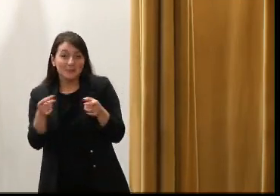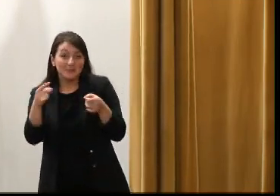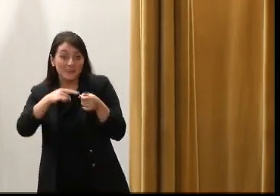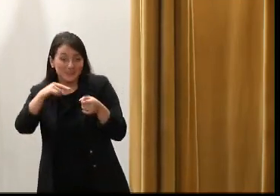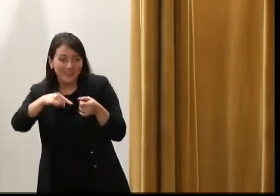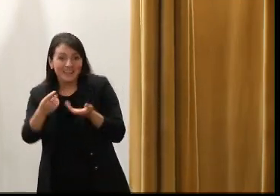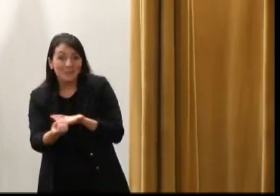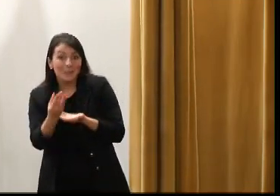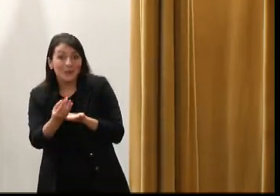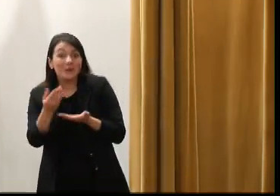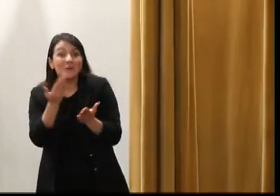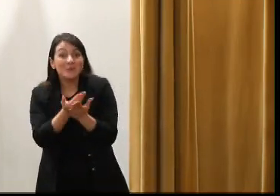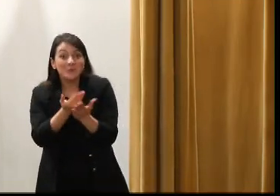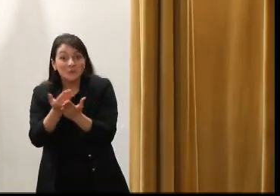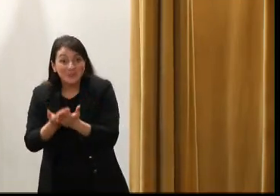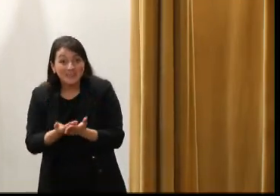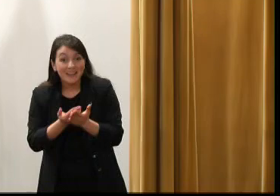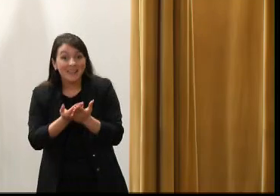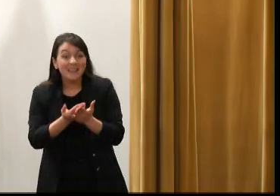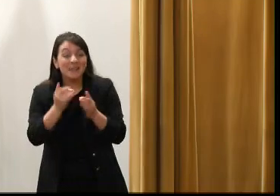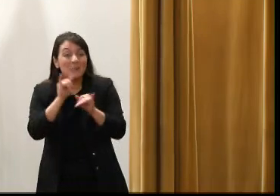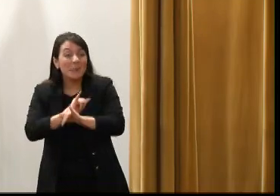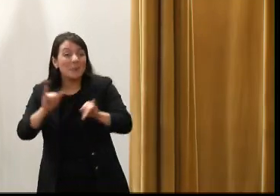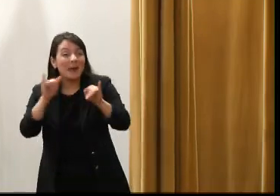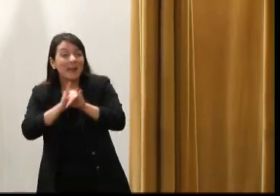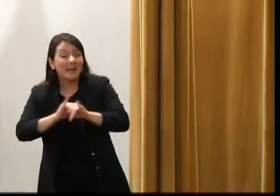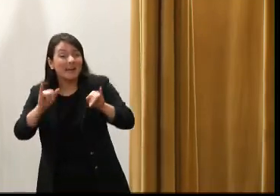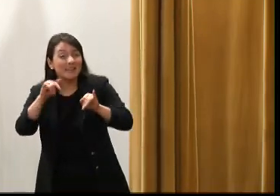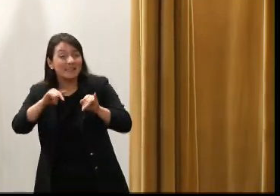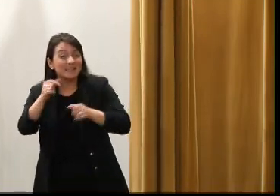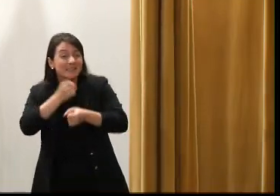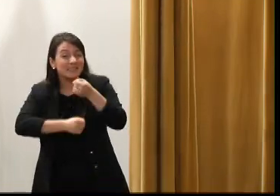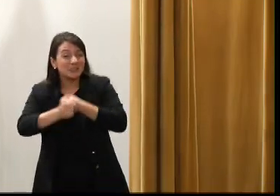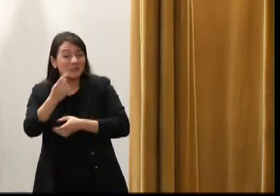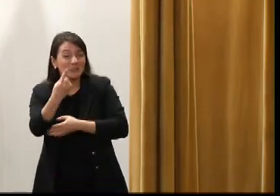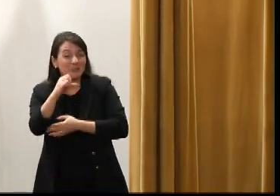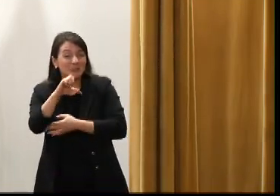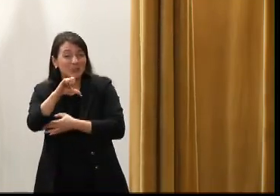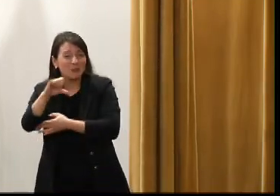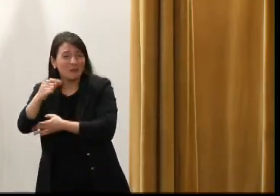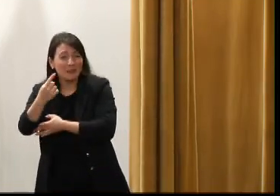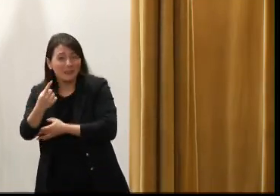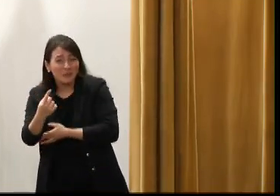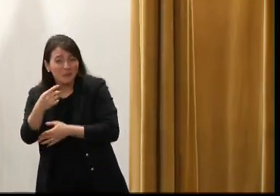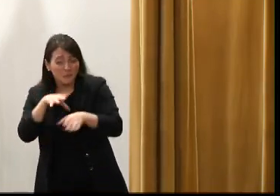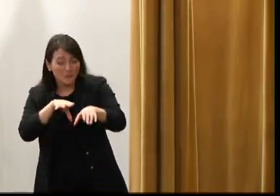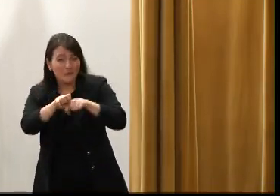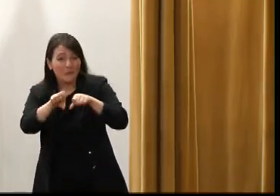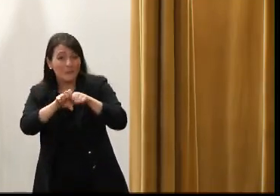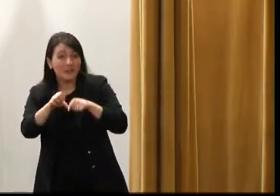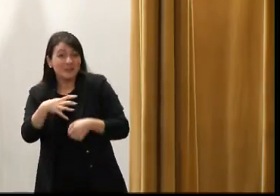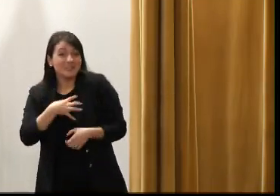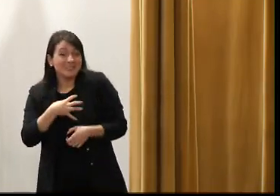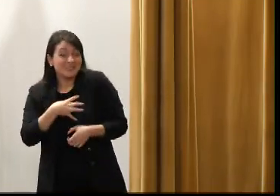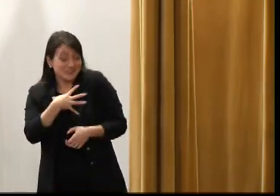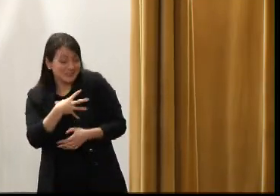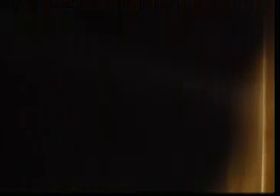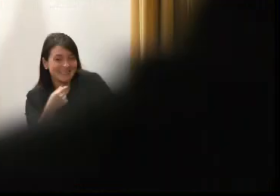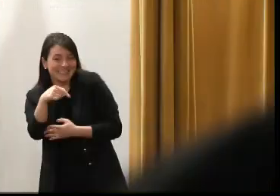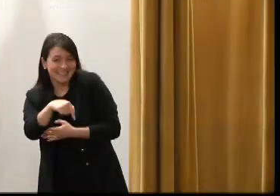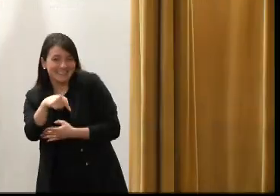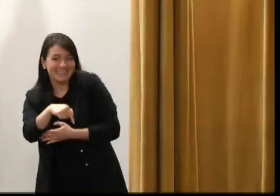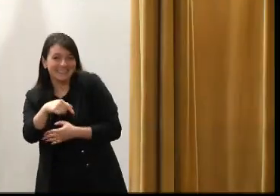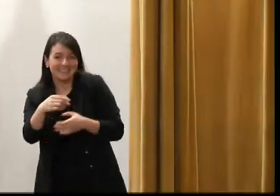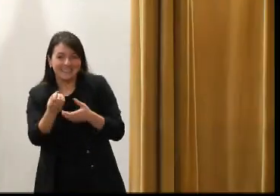porque eu estudei publicidade e propaganda aqui em 1991, me formei. Então, assim, me sinto filha da PUC também, embora também